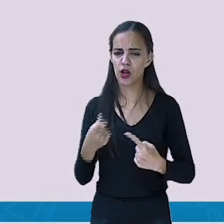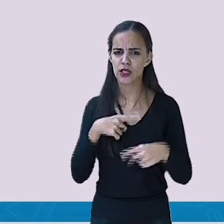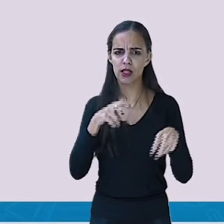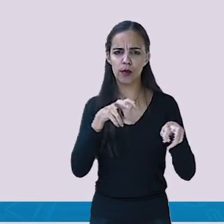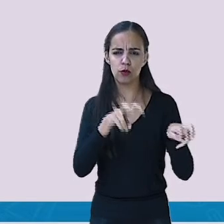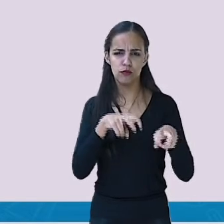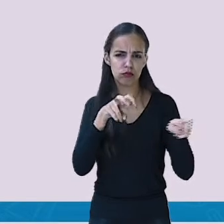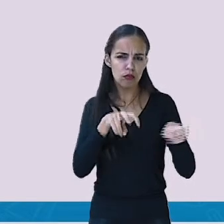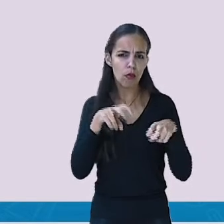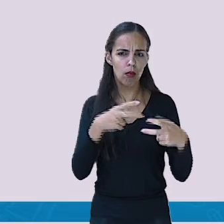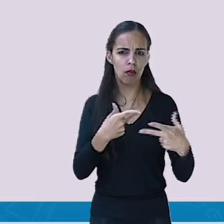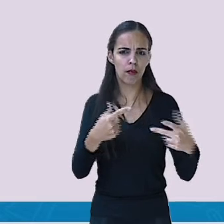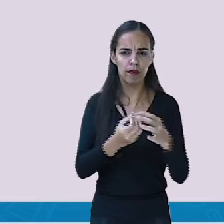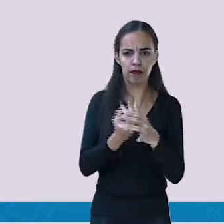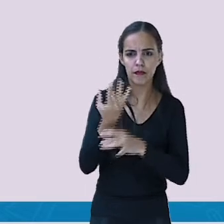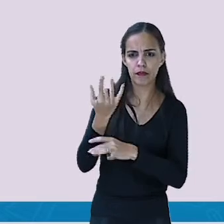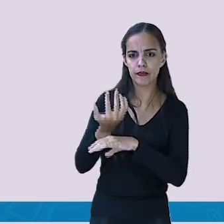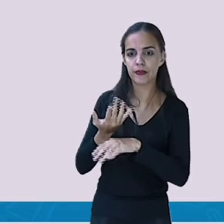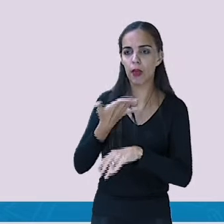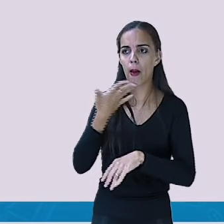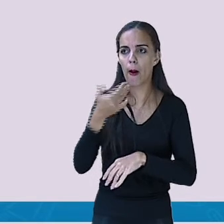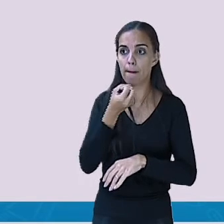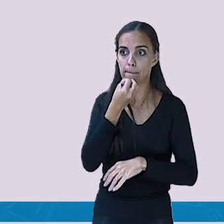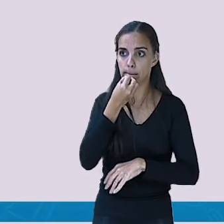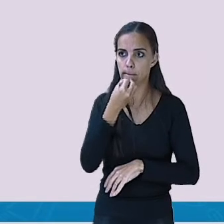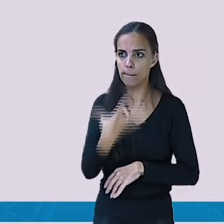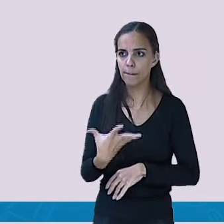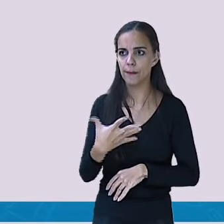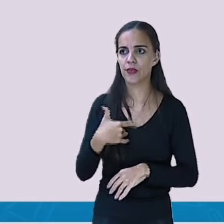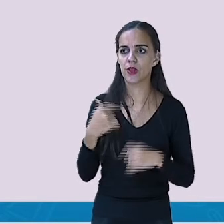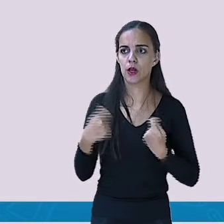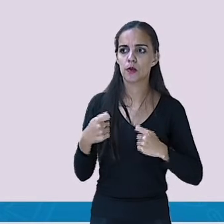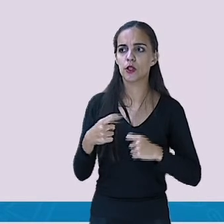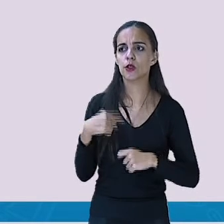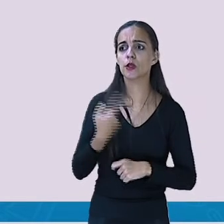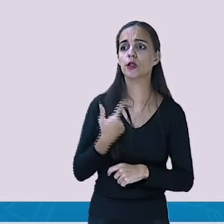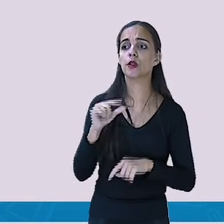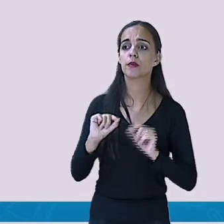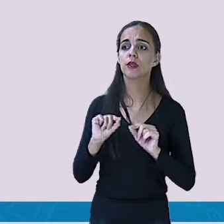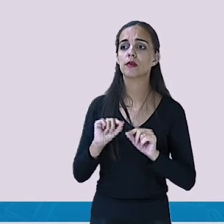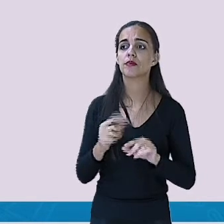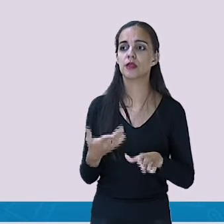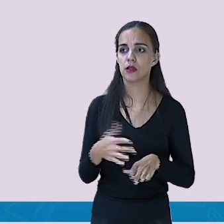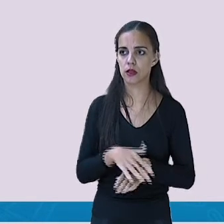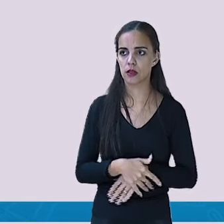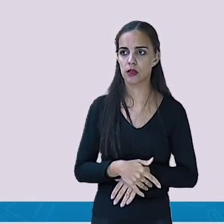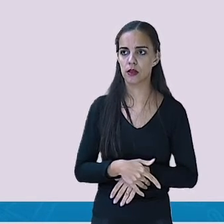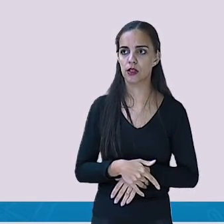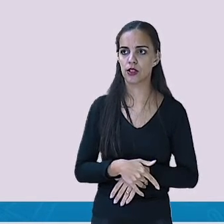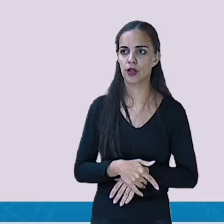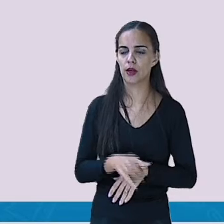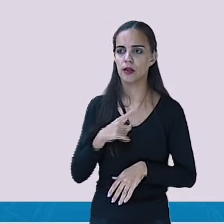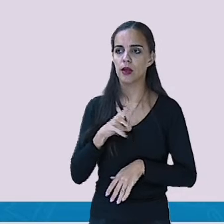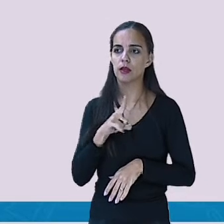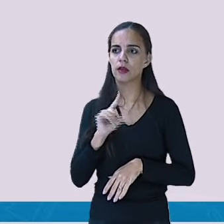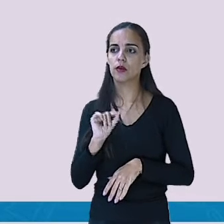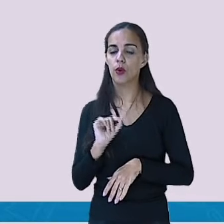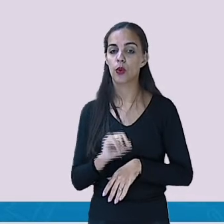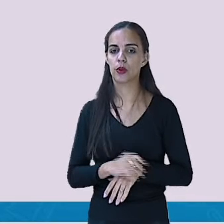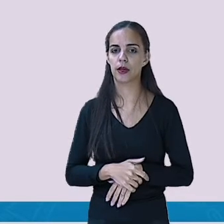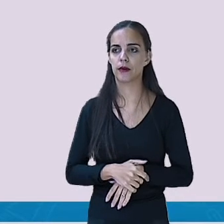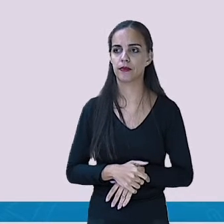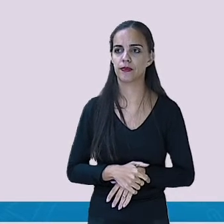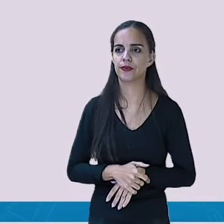eu plantar, para eu colher, para eu ter um solo sempre bom para repetir esta ação